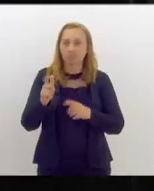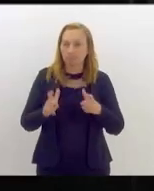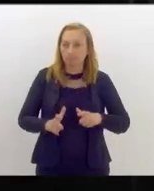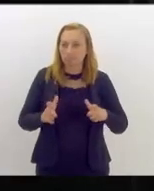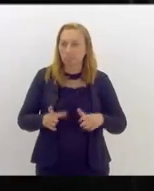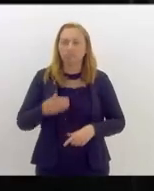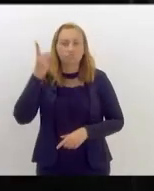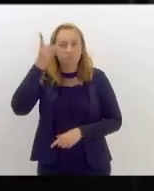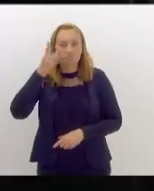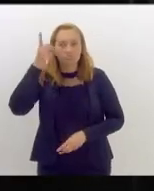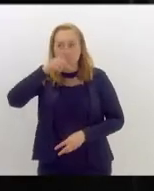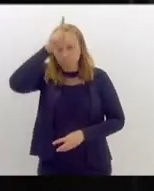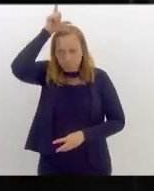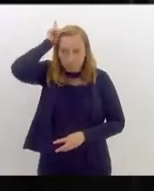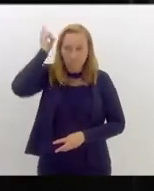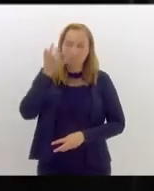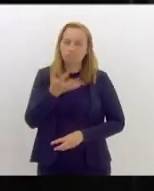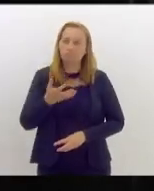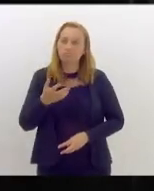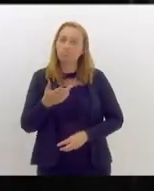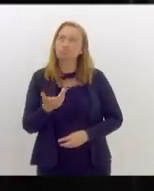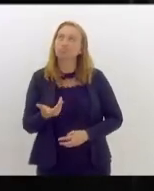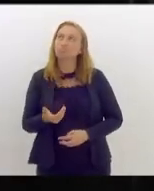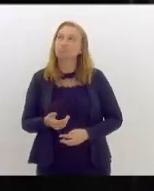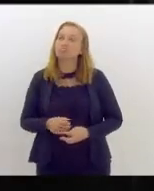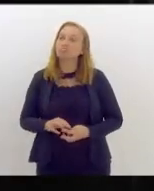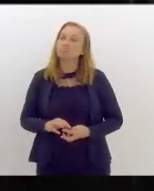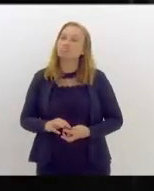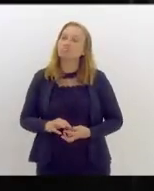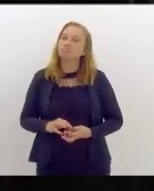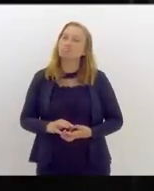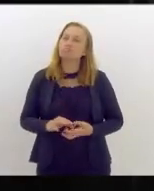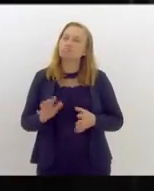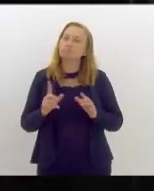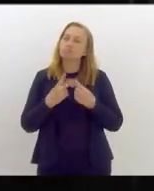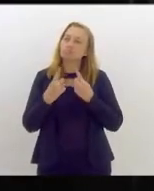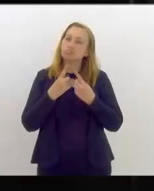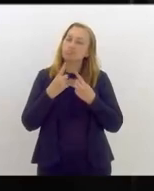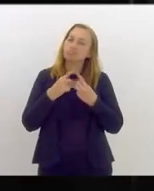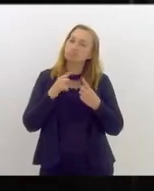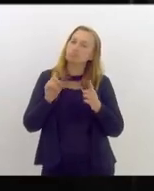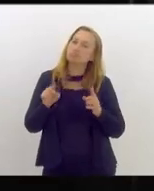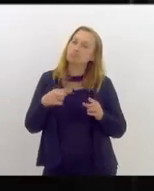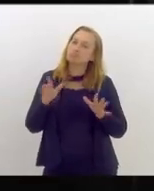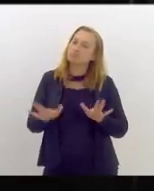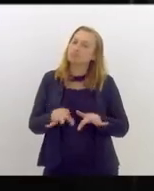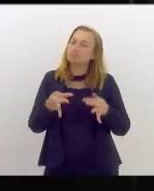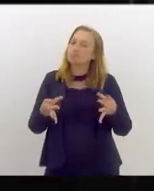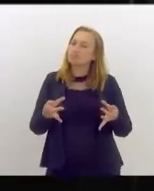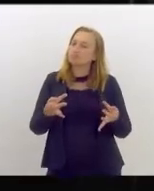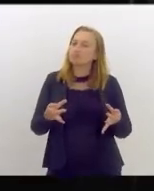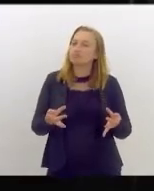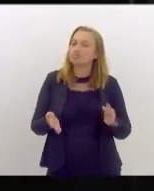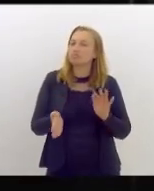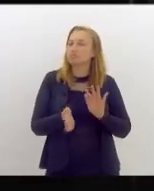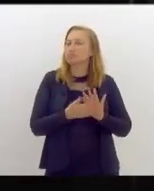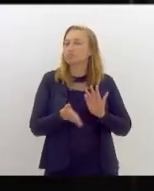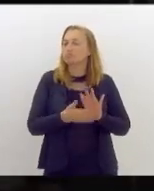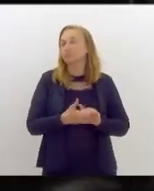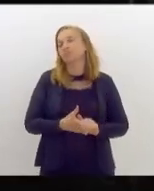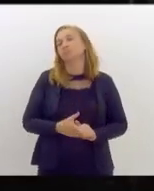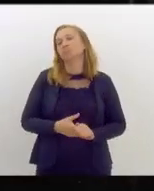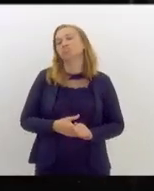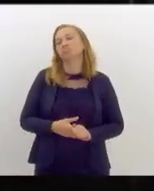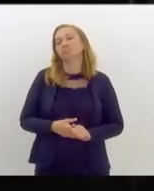pelo Deputado Luiz Paulo Eu quero fazer uma uma discussão muito objetiva no que se refere ao propósito